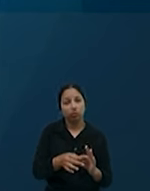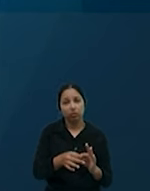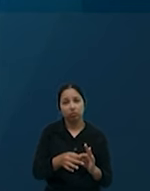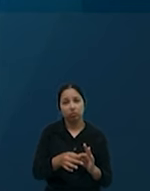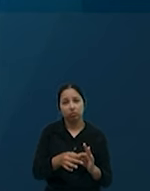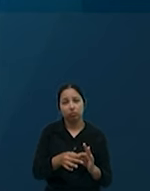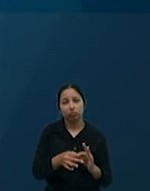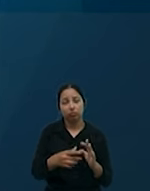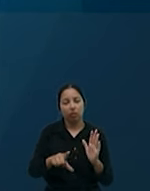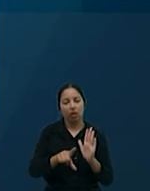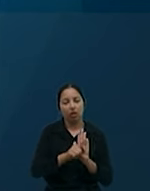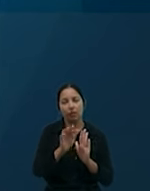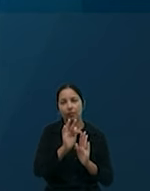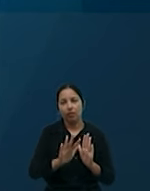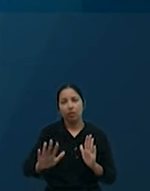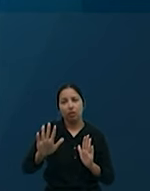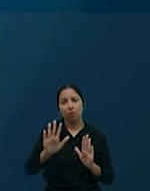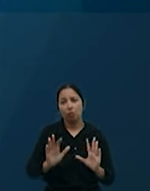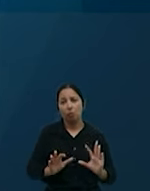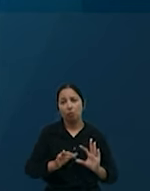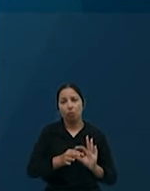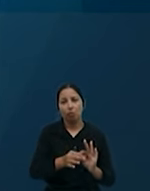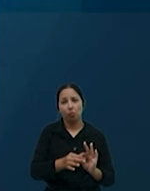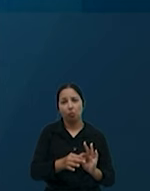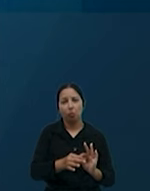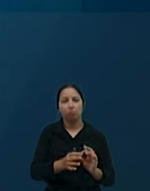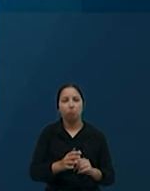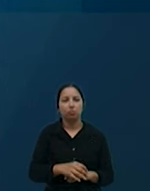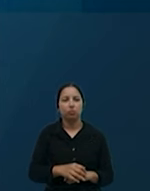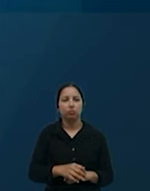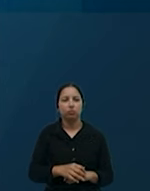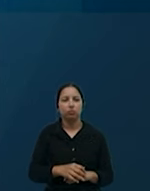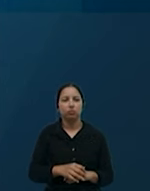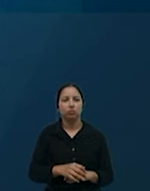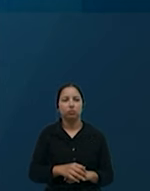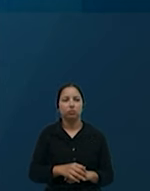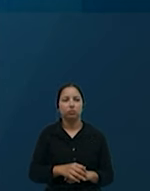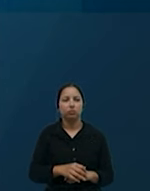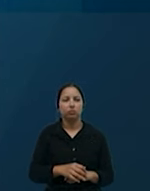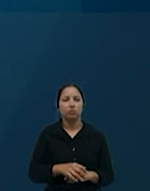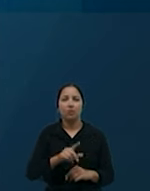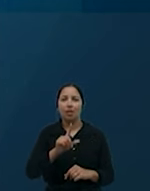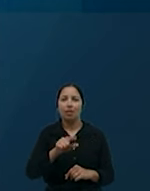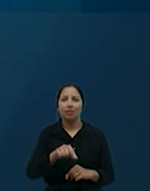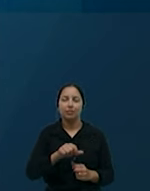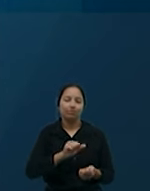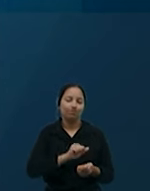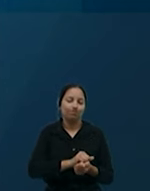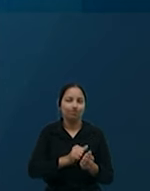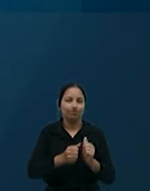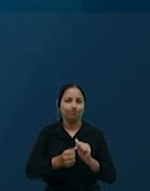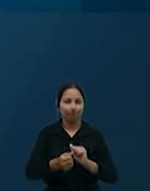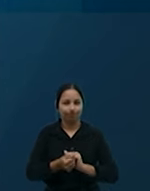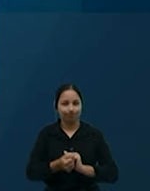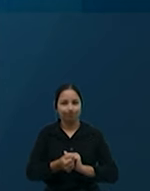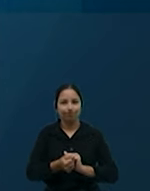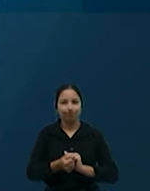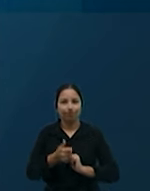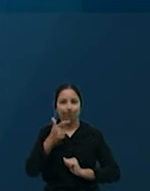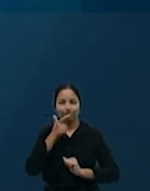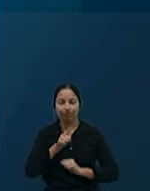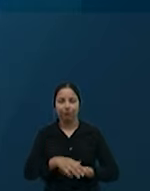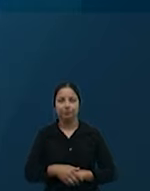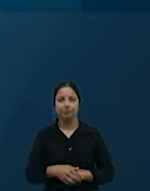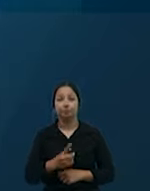federal, do tema de natureza federal. Então, ele prevê exatamente o manejo do especial para essa finalidade. Uma decisão